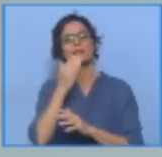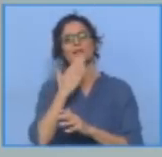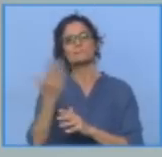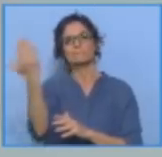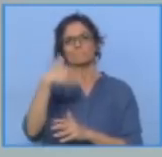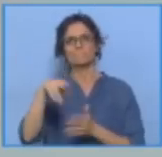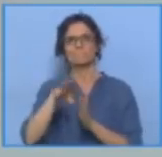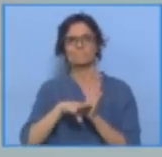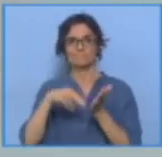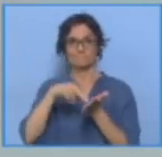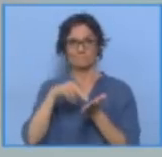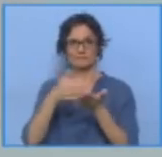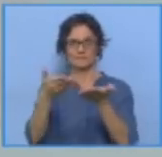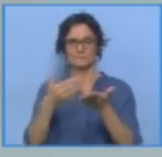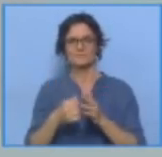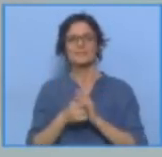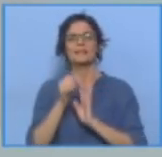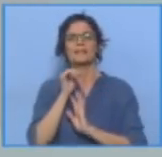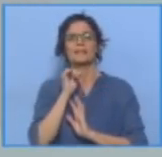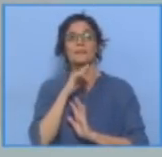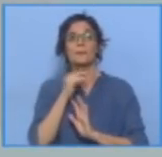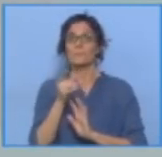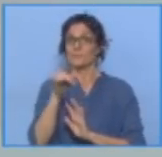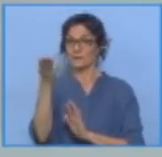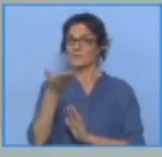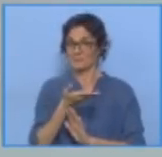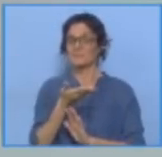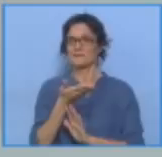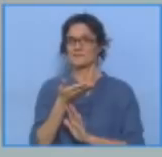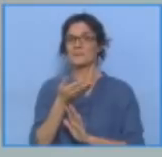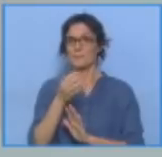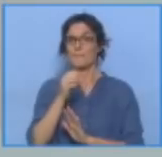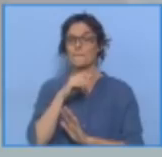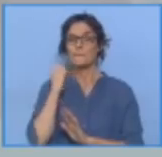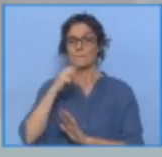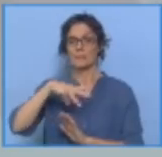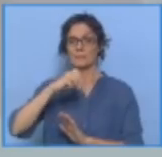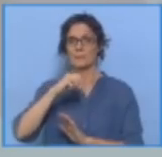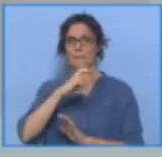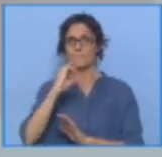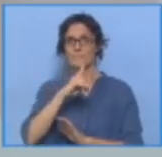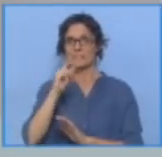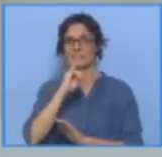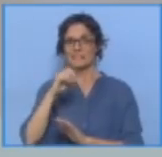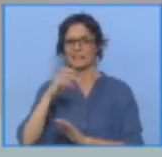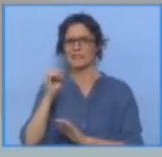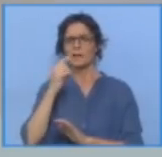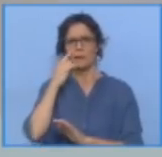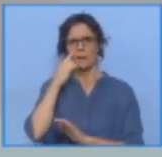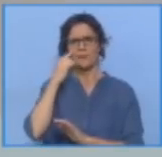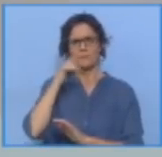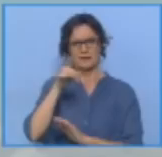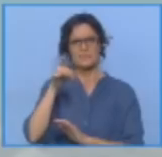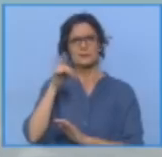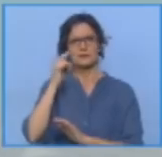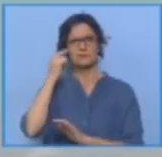Eclésia. Padre Marcelino, obrigado por estar connosco também. Sei que tem uma iniciativa original e